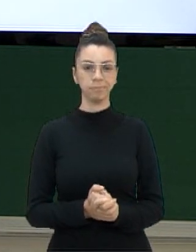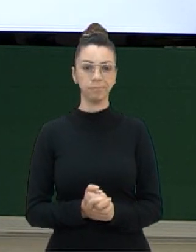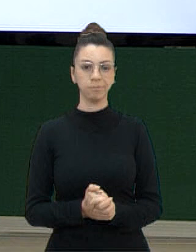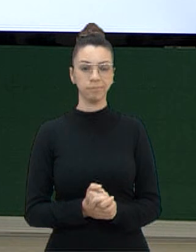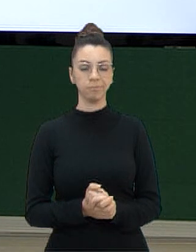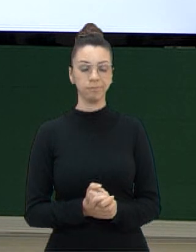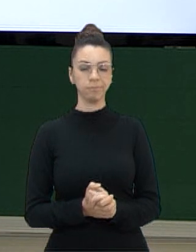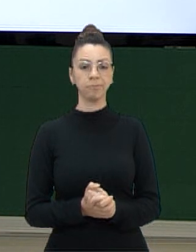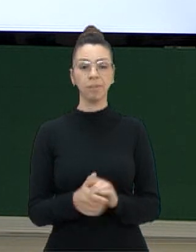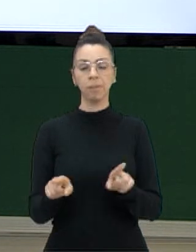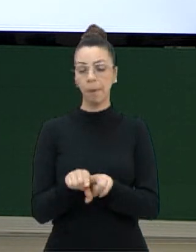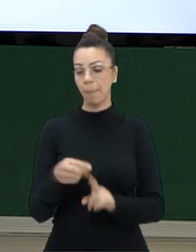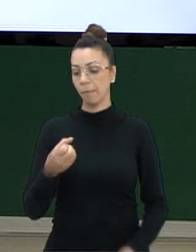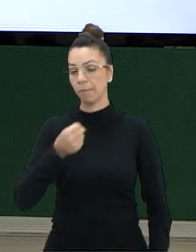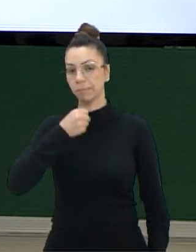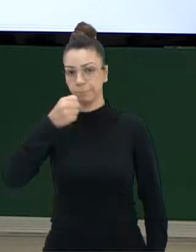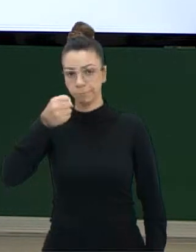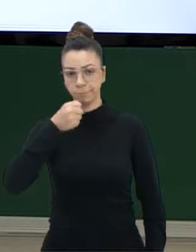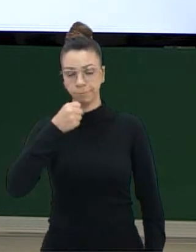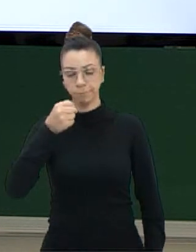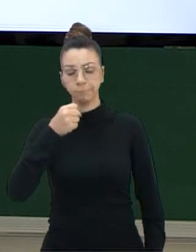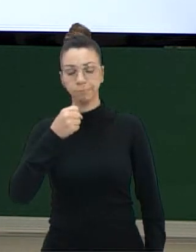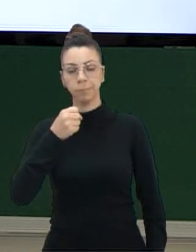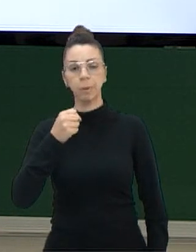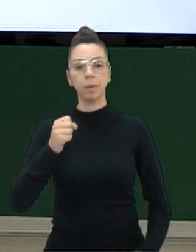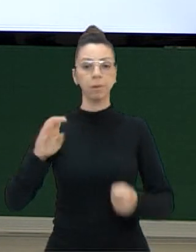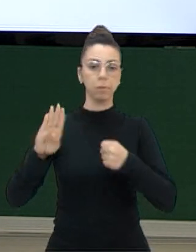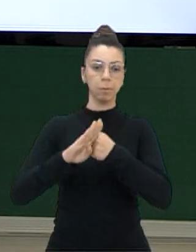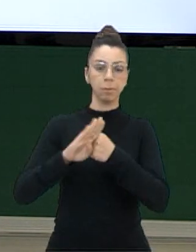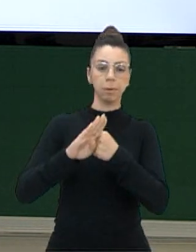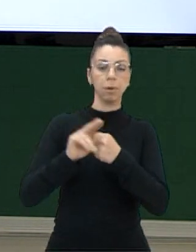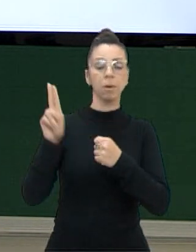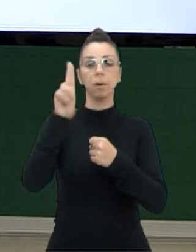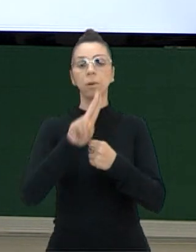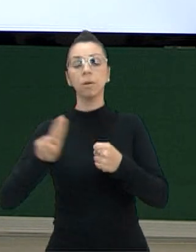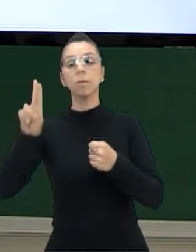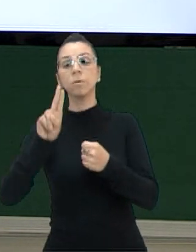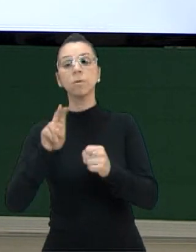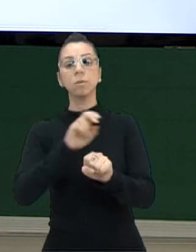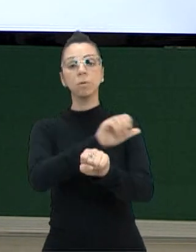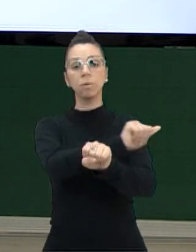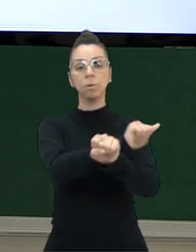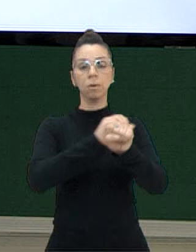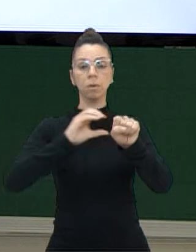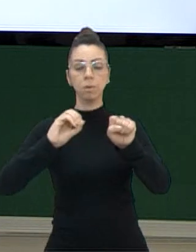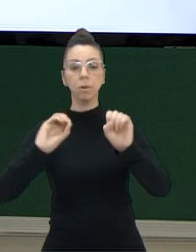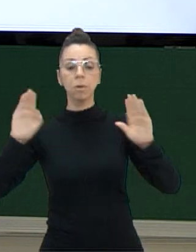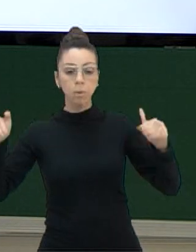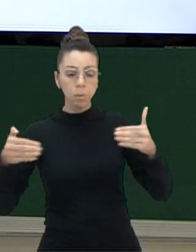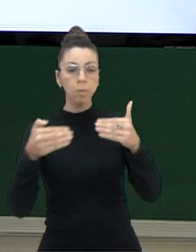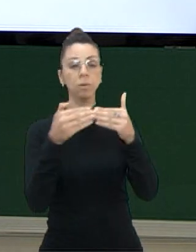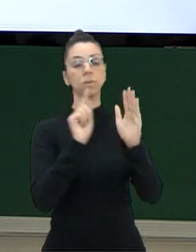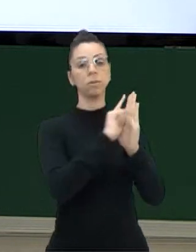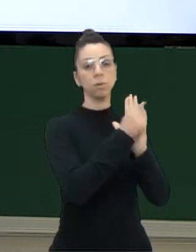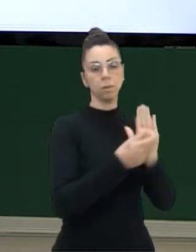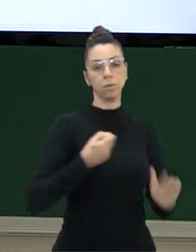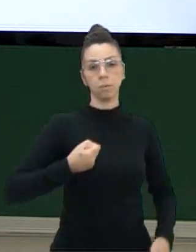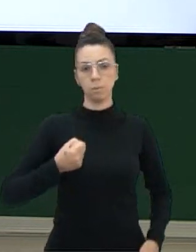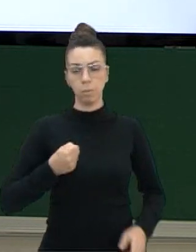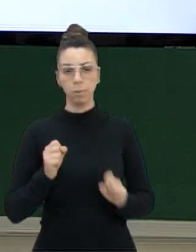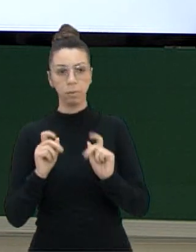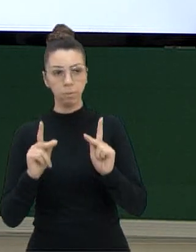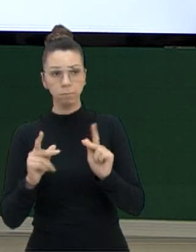reportagem, substantivos e o uso dos artículos, a concordância que nós necessitamos entre gênero e número, sim?